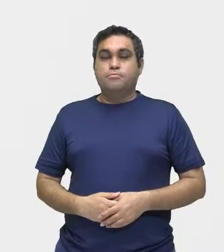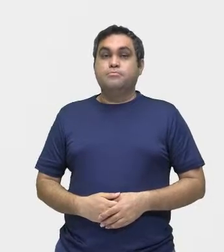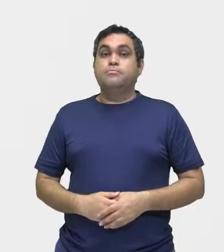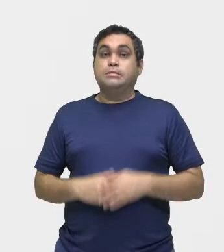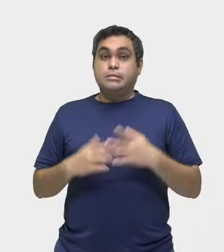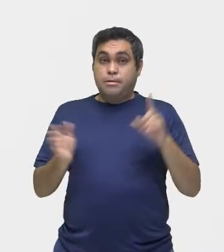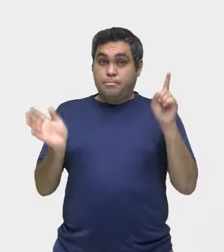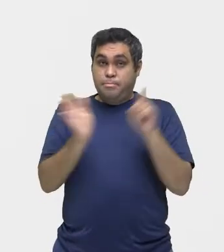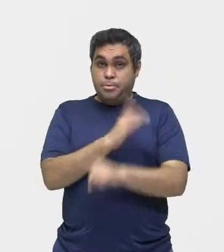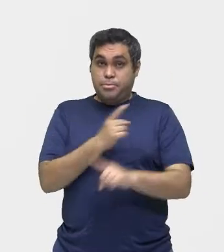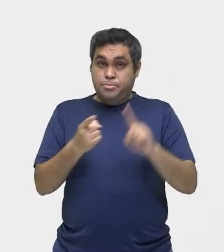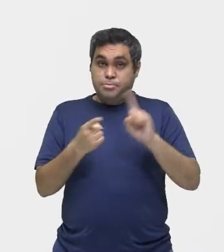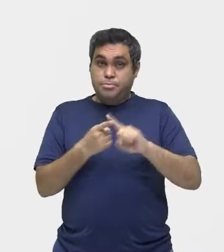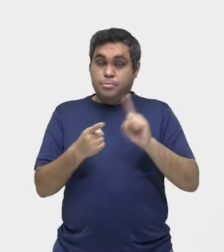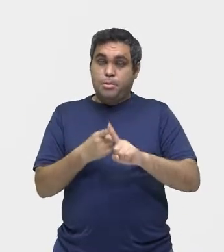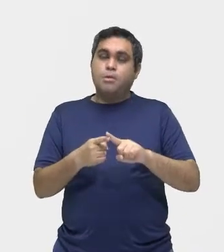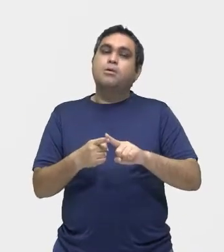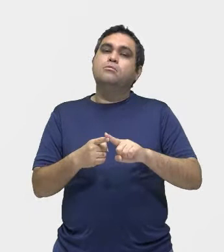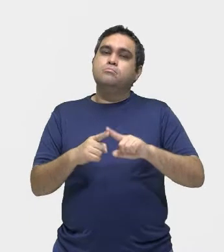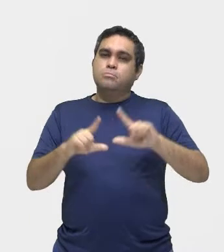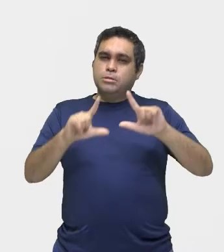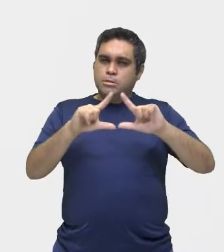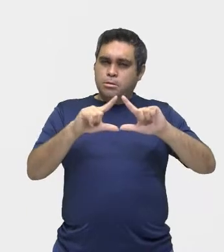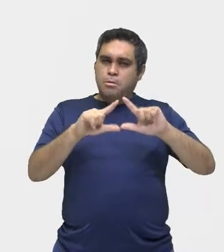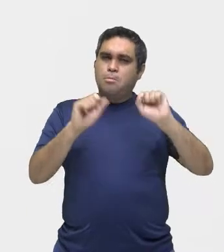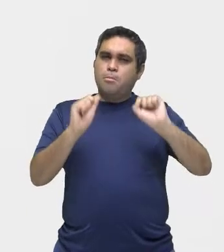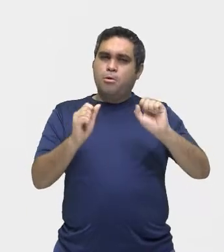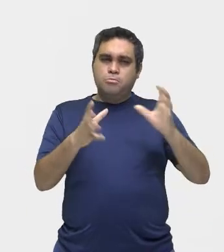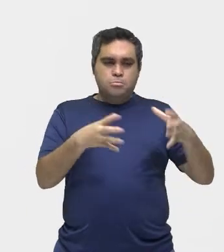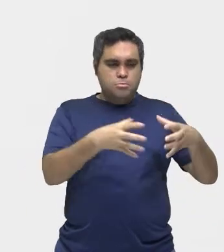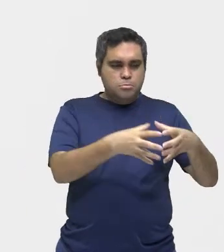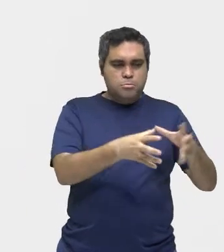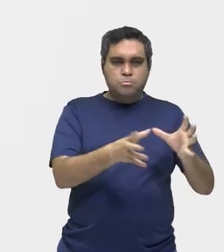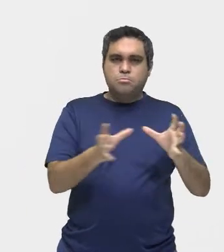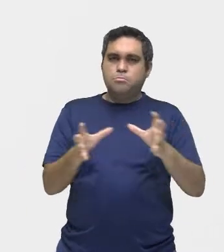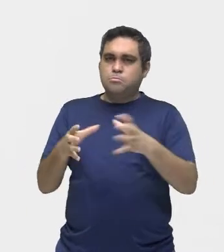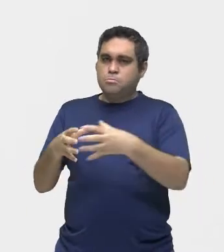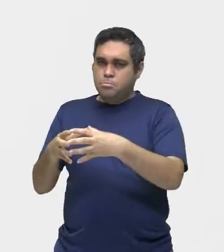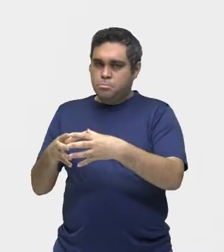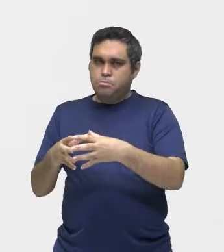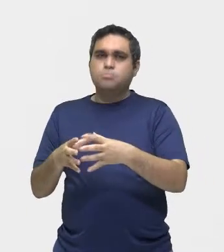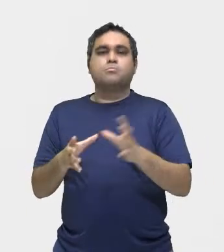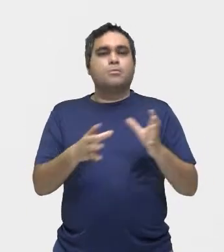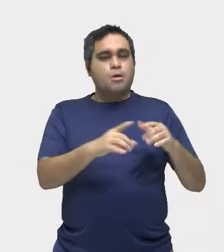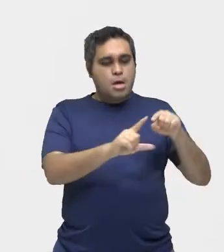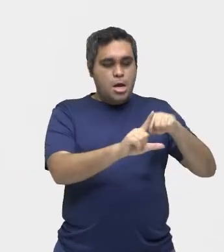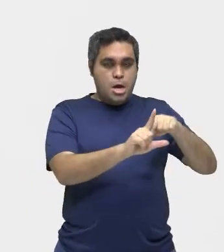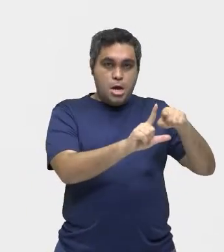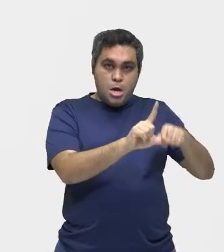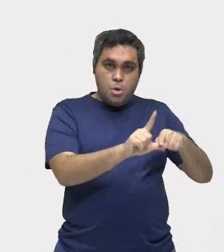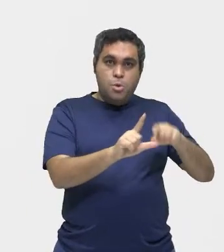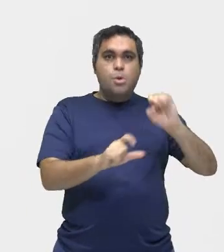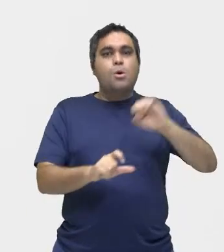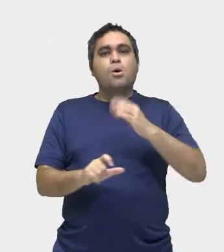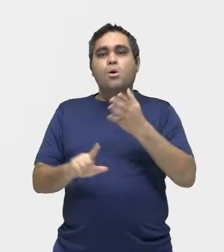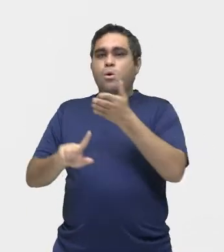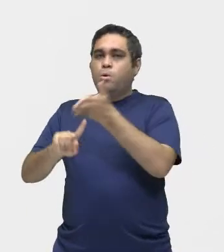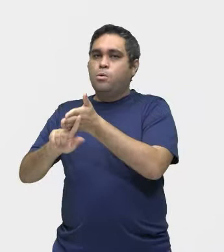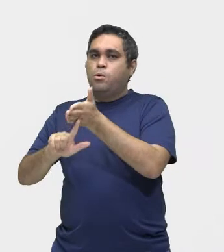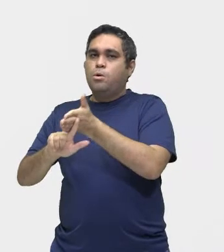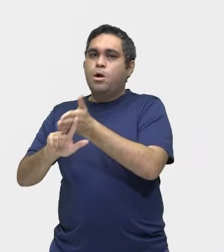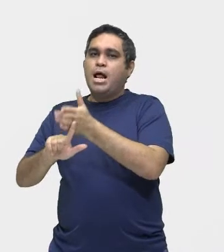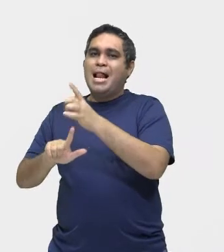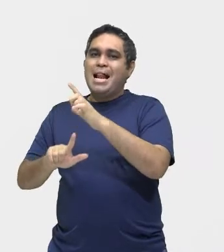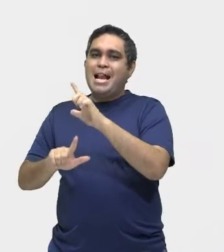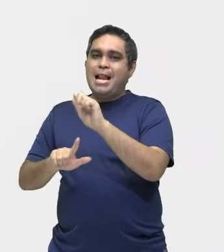Questão 1. Os triângulos podem ser classificados com relação aos seus ângulos ou com relação aos seus lados.